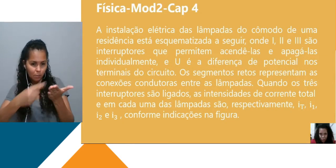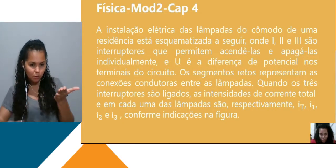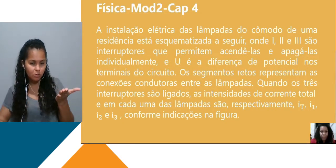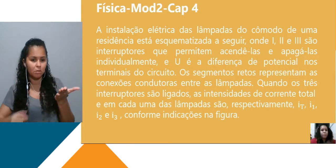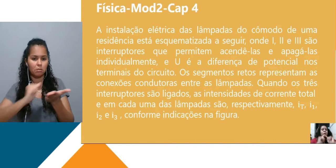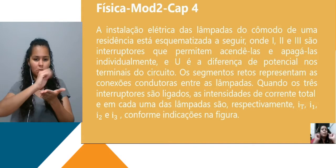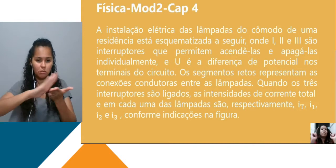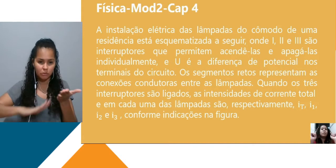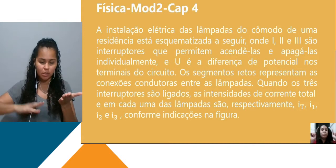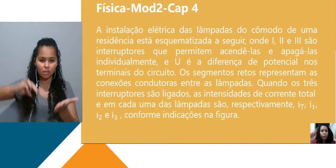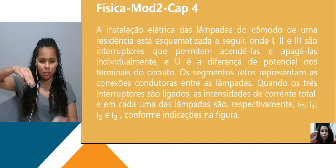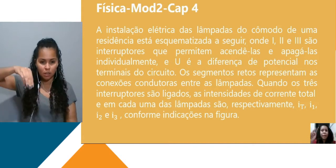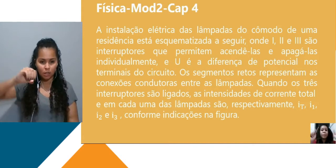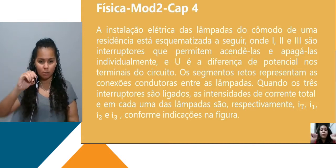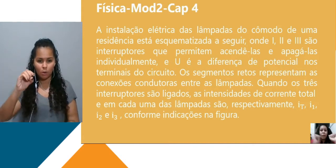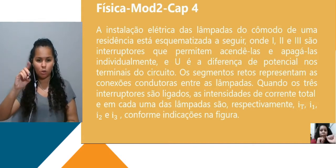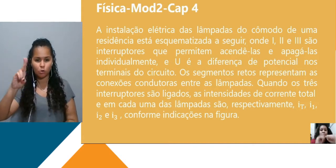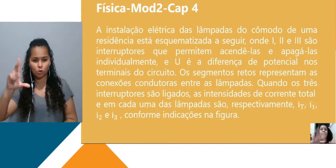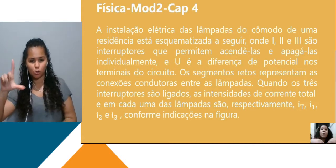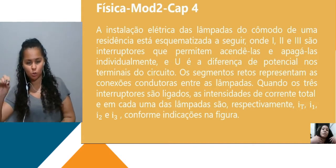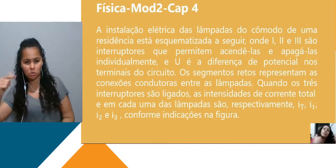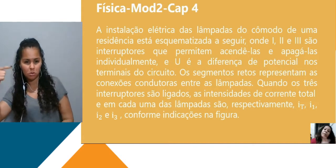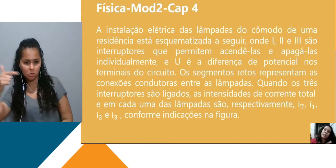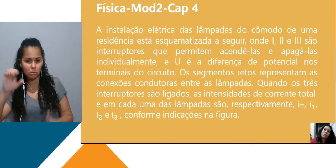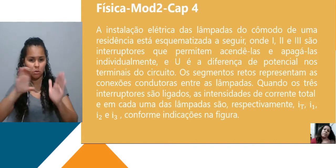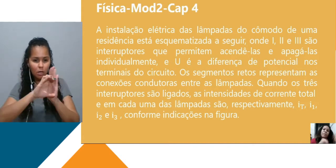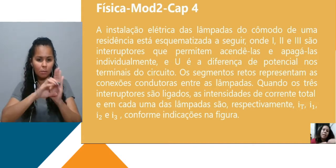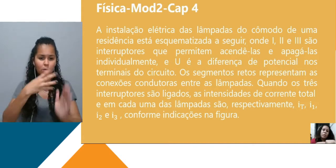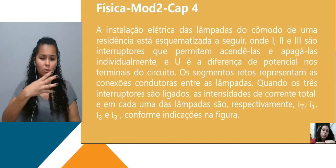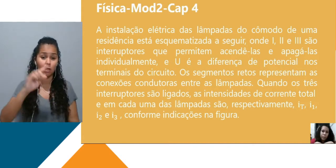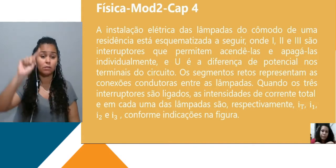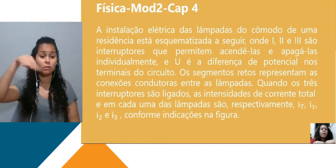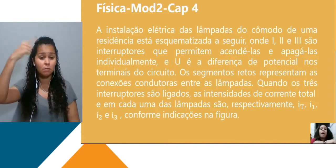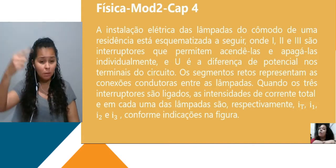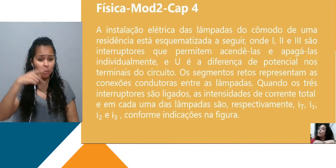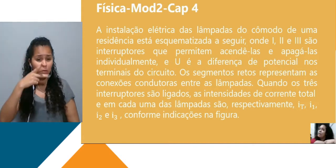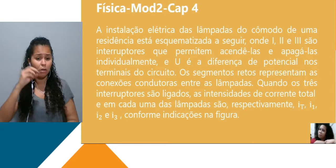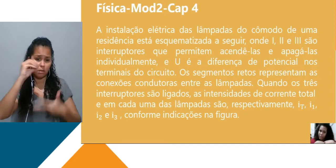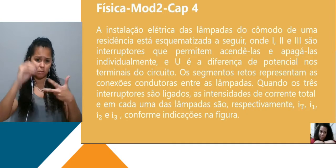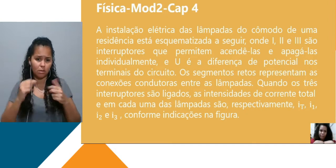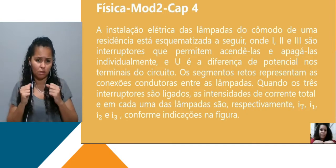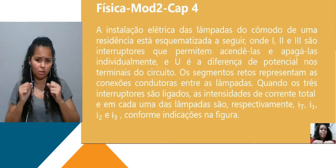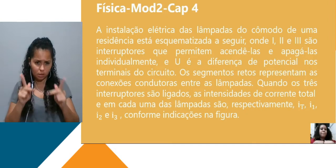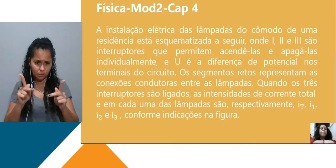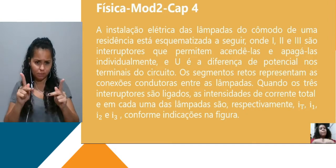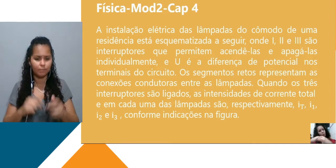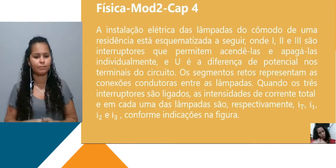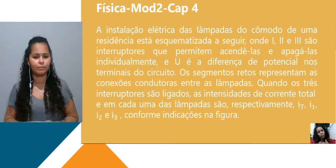sua apostila, módulo 2, capítulo 4, e posteriormente a gente vai falar sobre alguma questão do Enem,